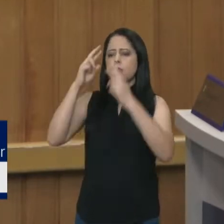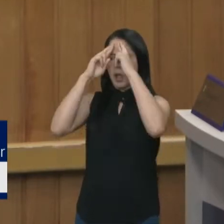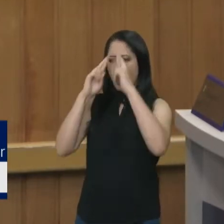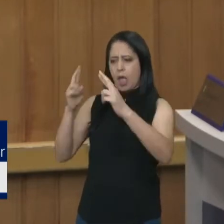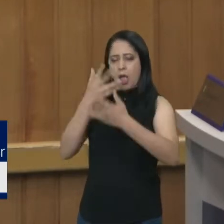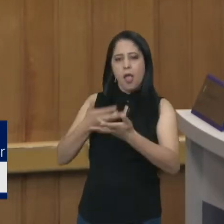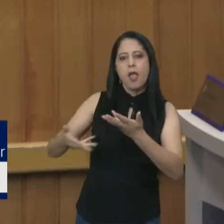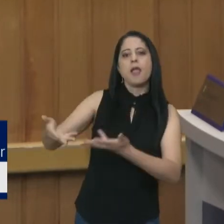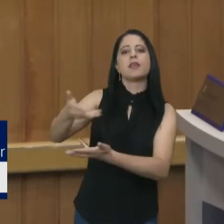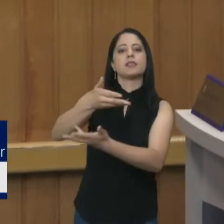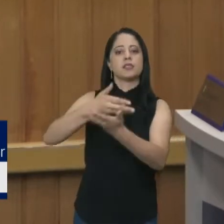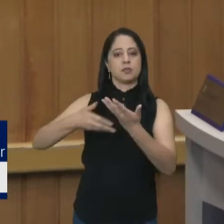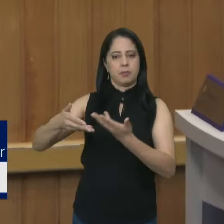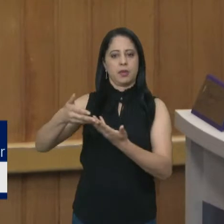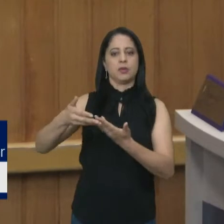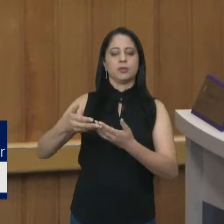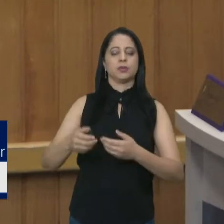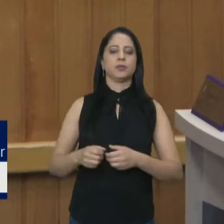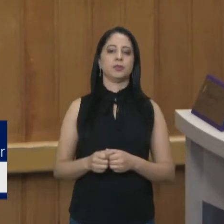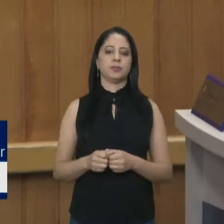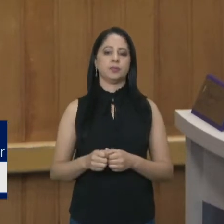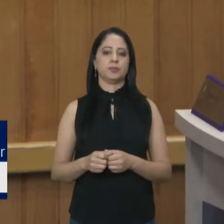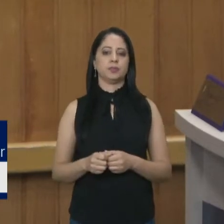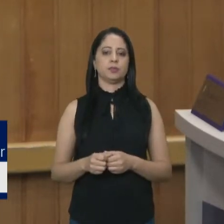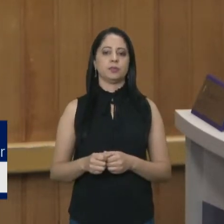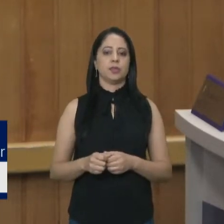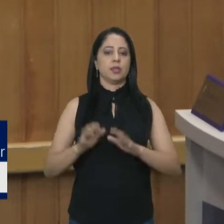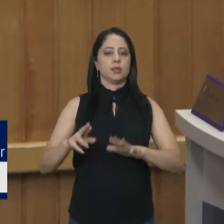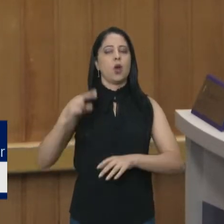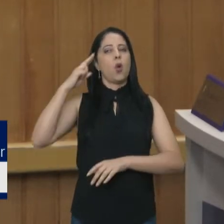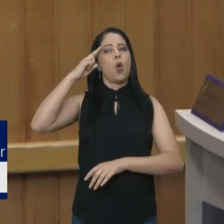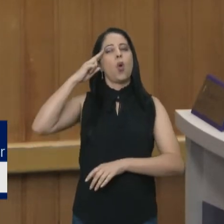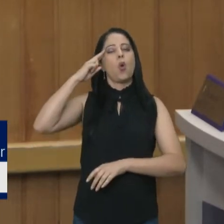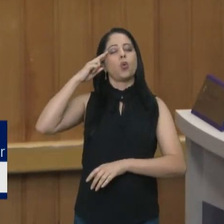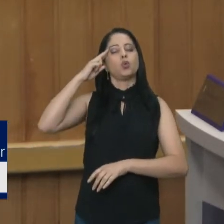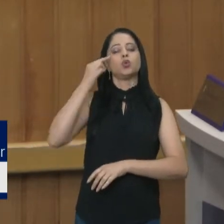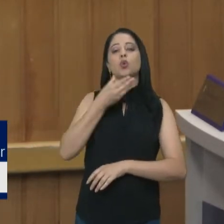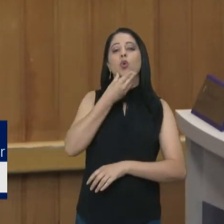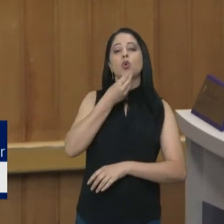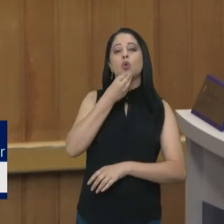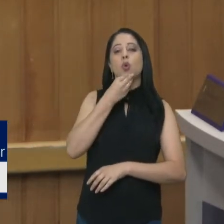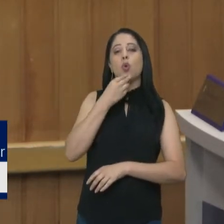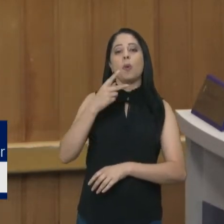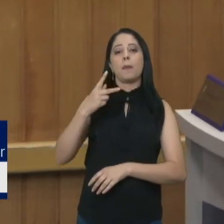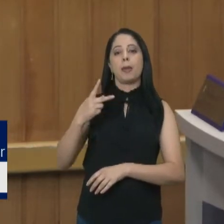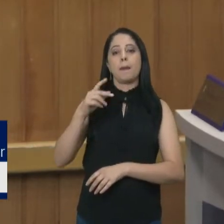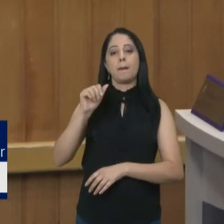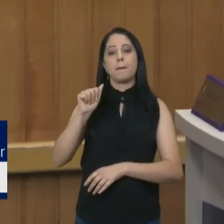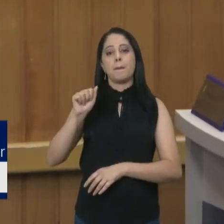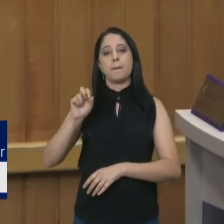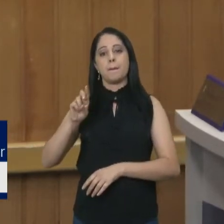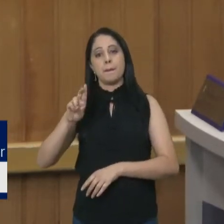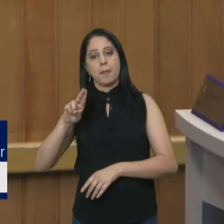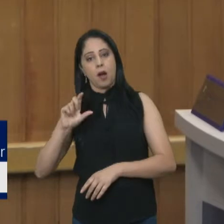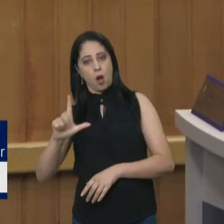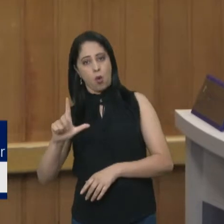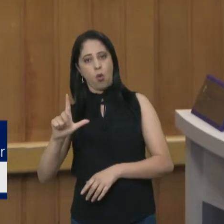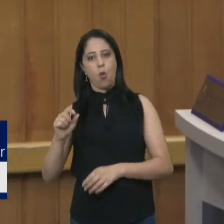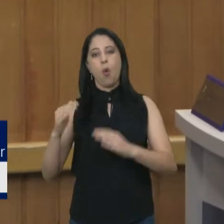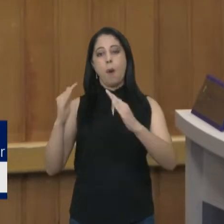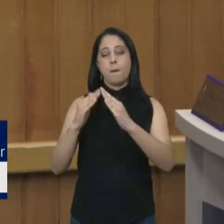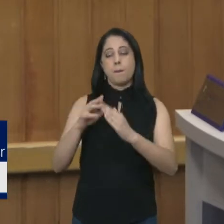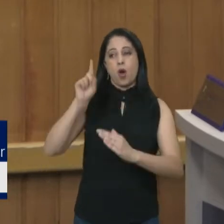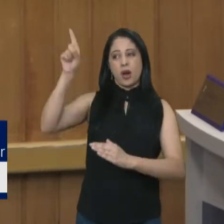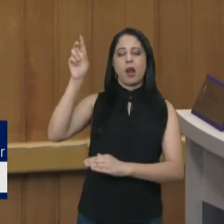problemas que afligem o nosso planeta. Esse foi o sonho do jovem advogado Paul Pierce Harris, da cidade de Chicago, nos